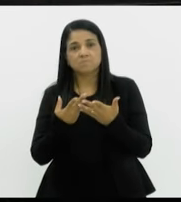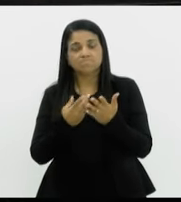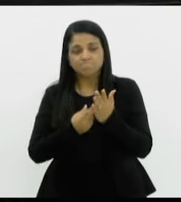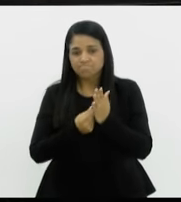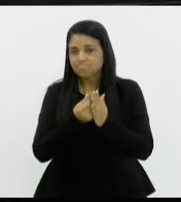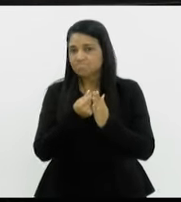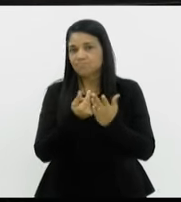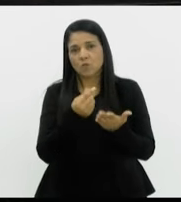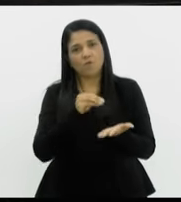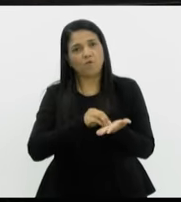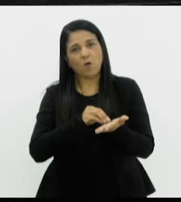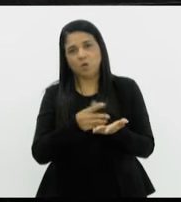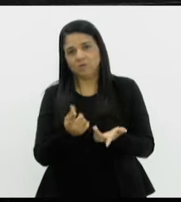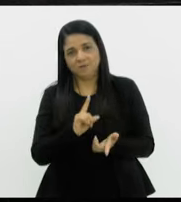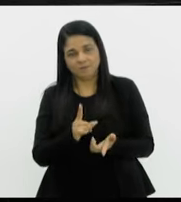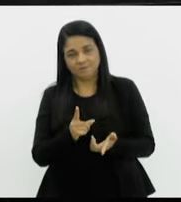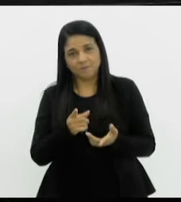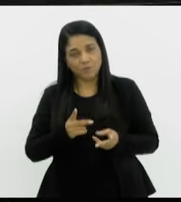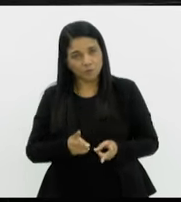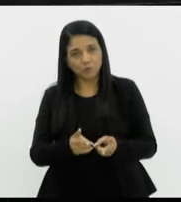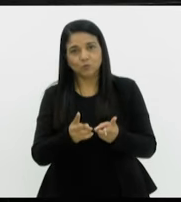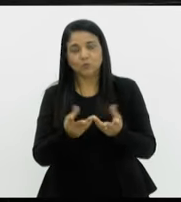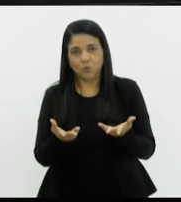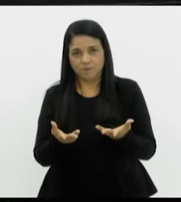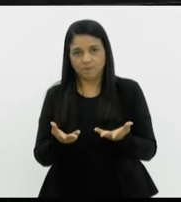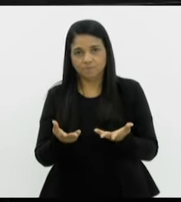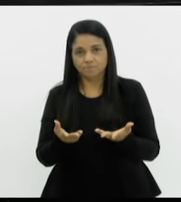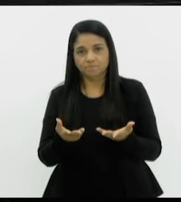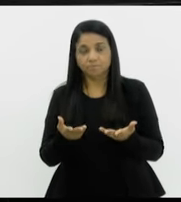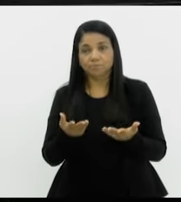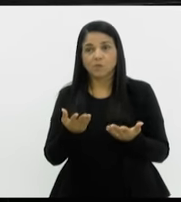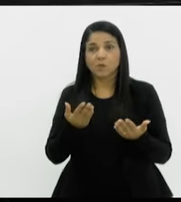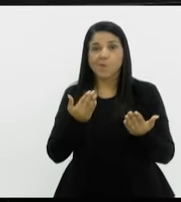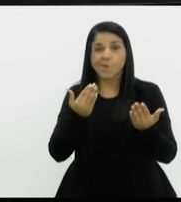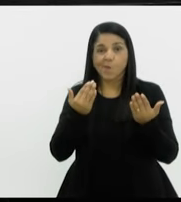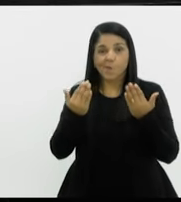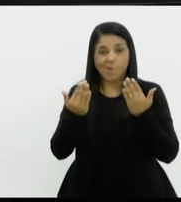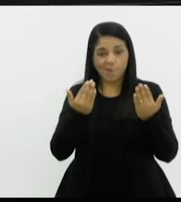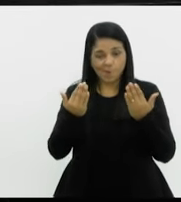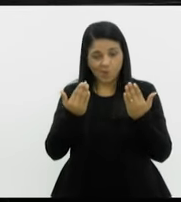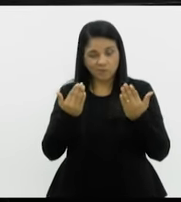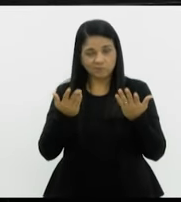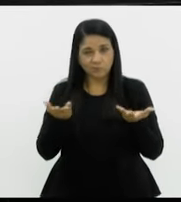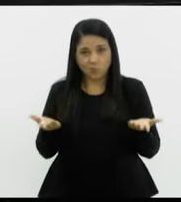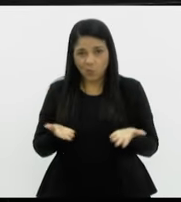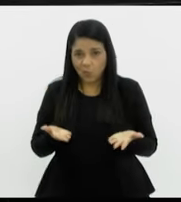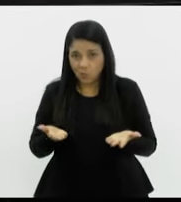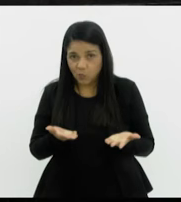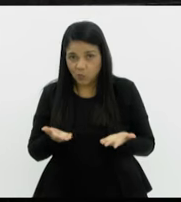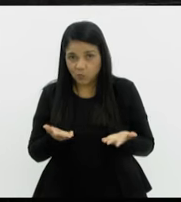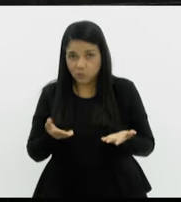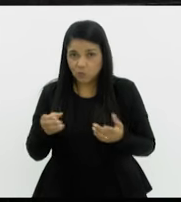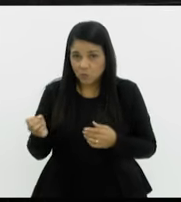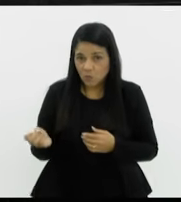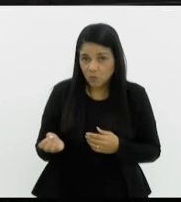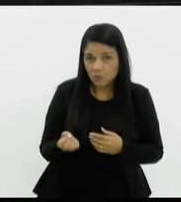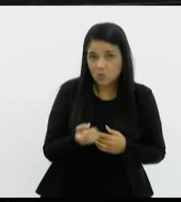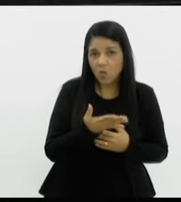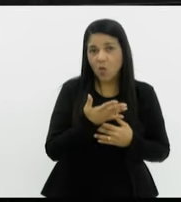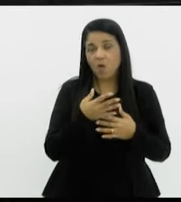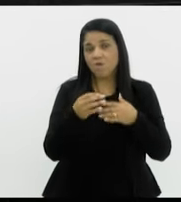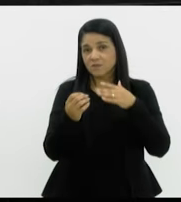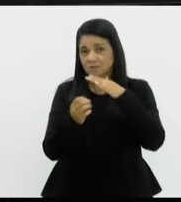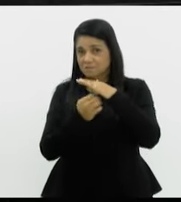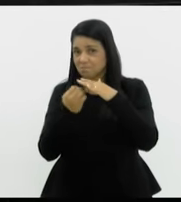manter. E comparando os tempos que a gente vive com as novas